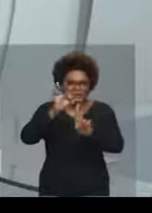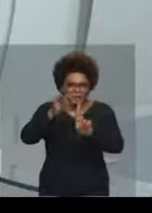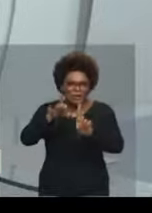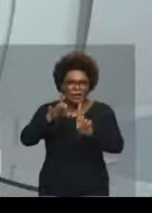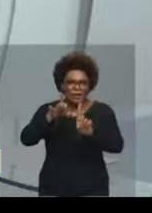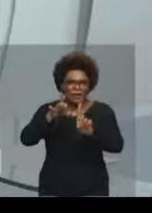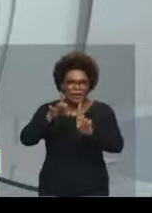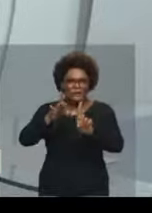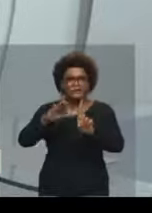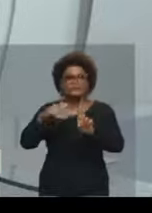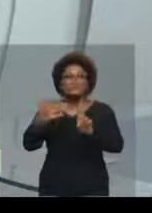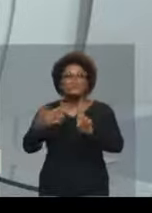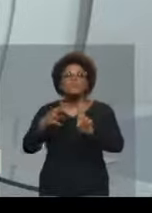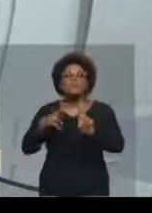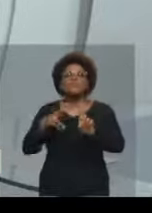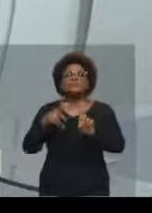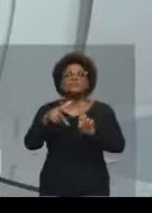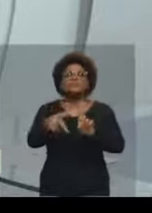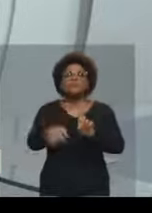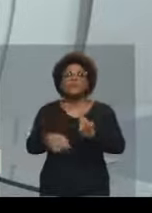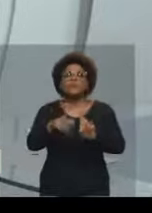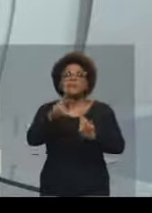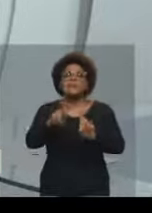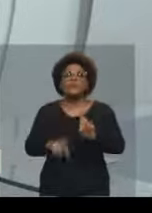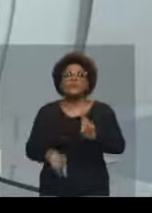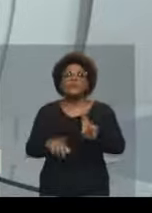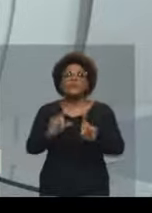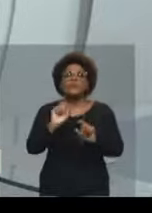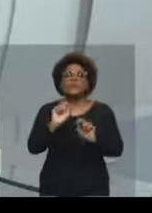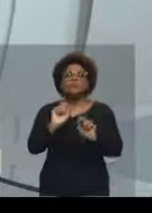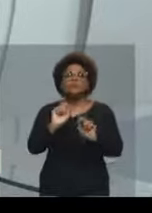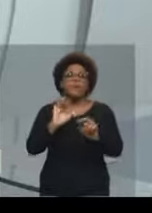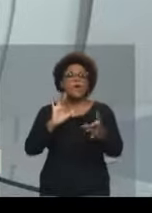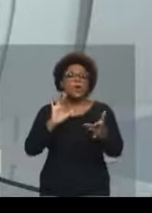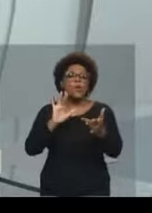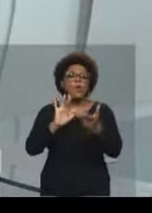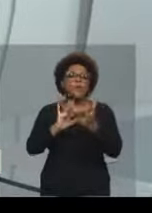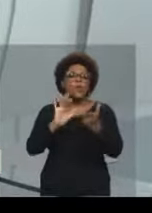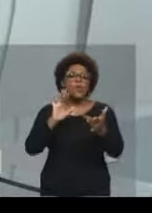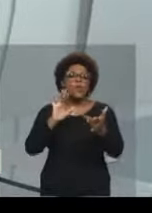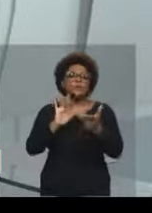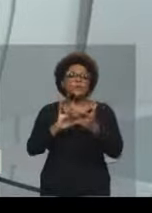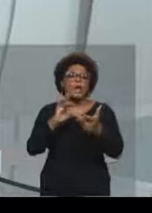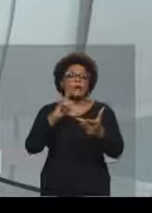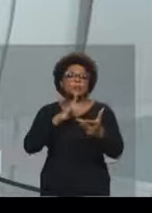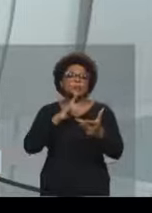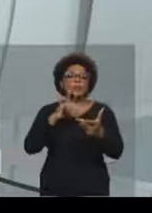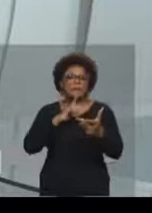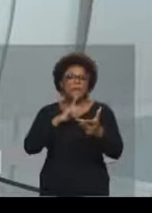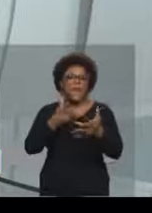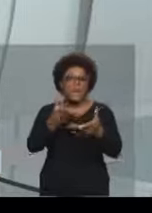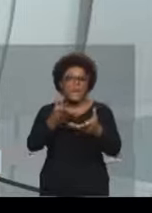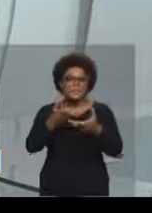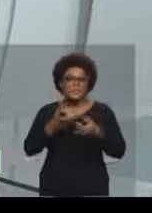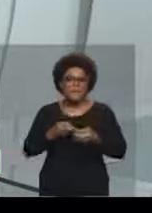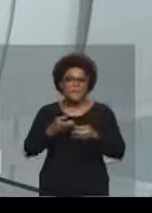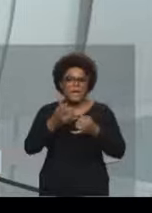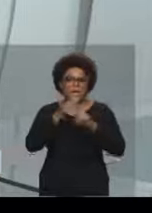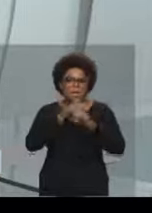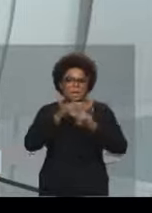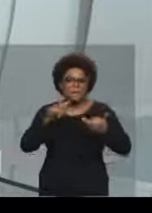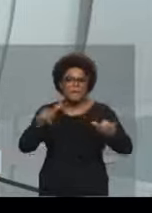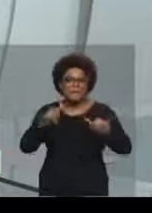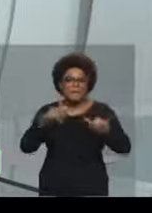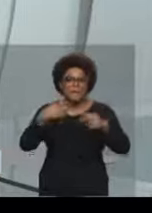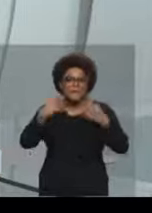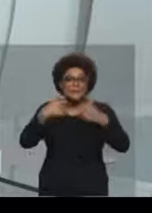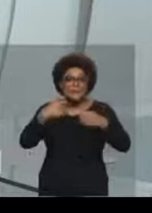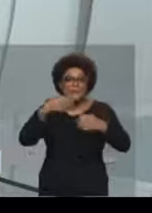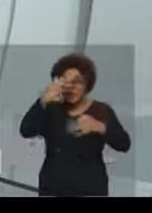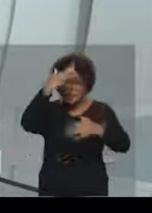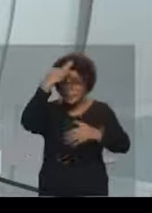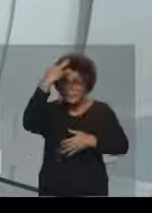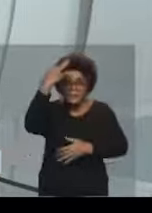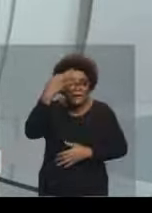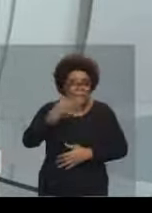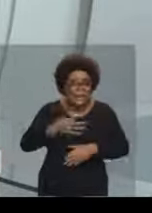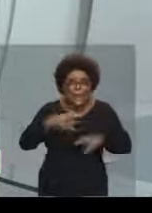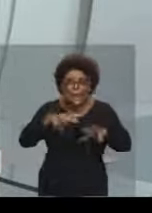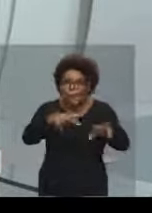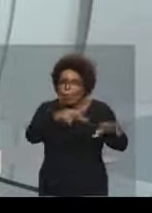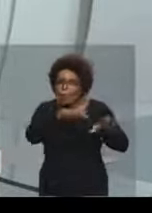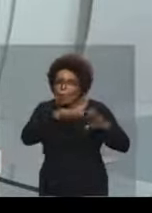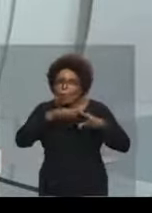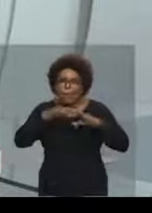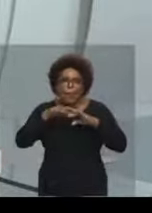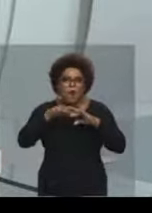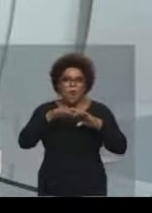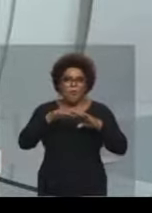né? Tendo contato com a notícia, elas precisam entender a mesma coisa, né? Não pode ter interpretação na notícia, todo mundo tem que entender a